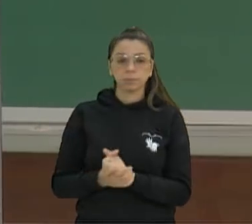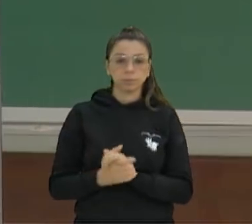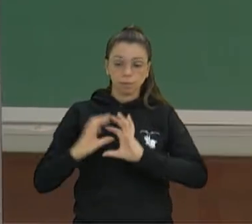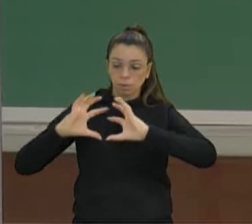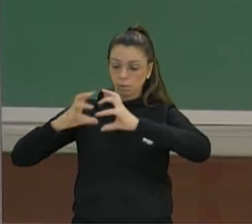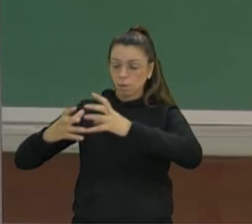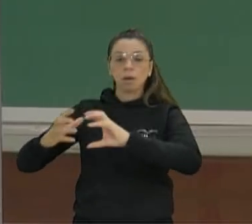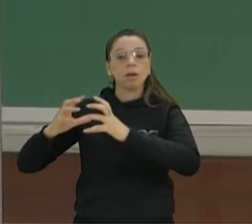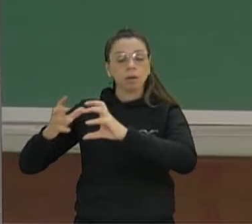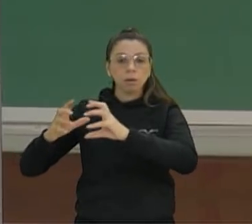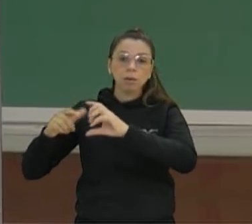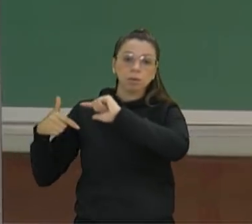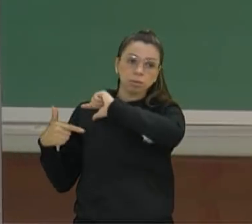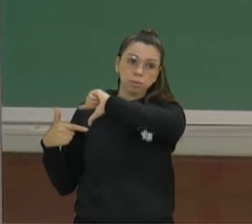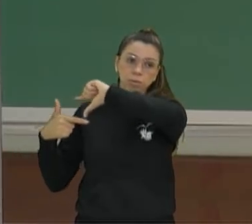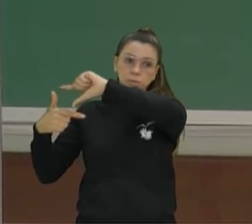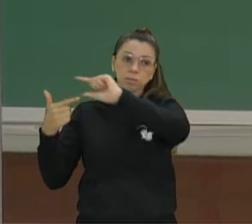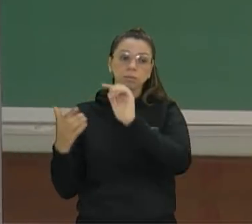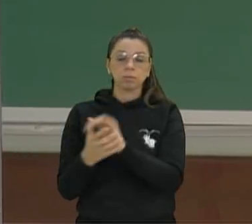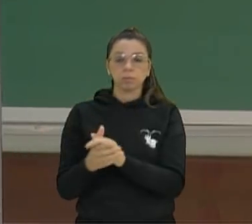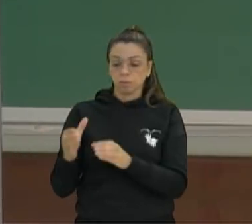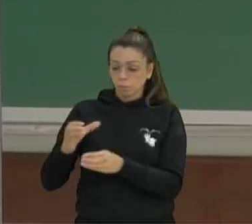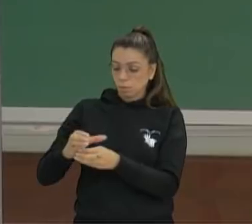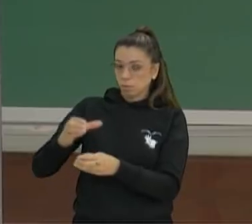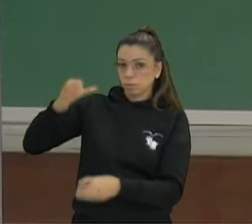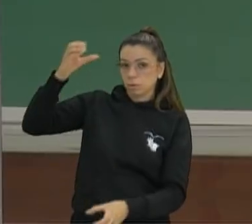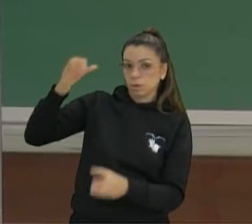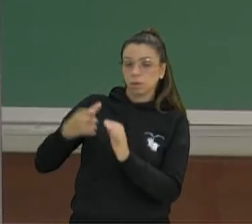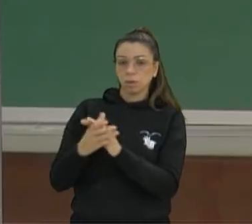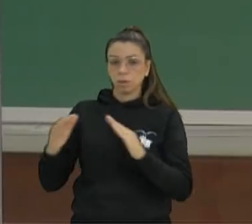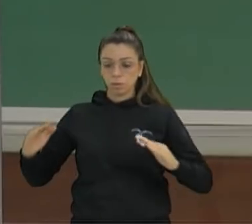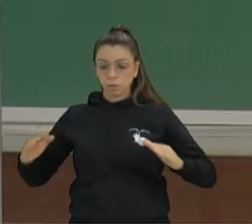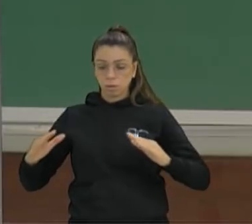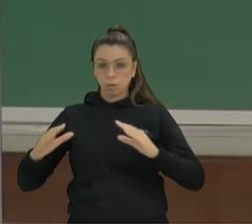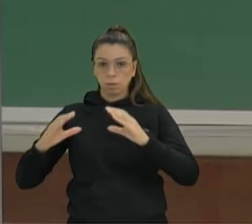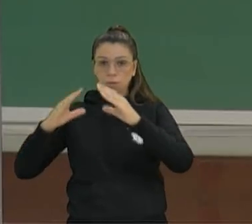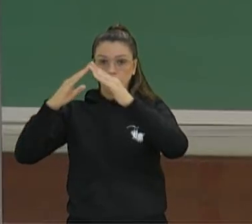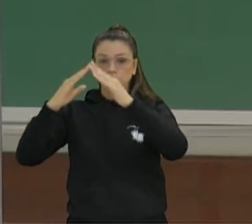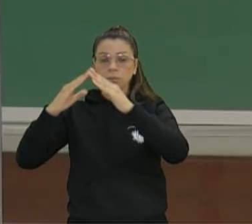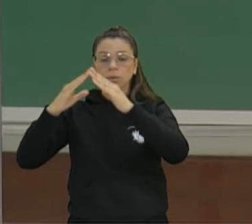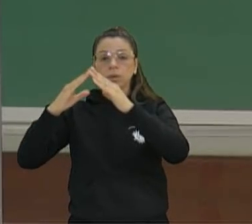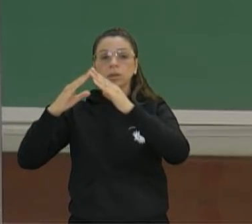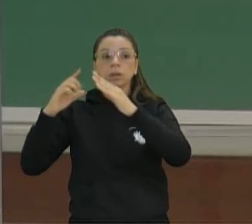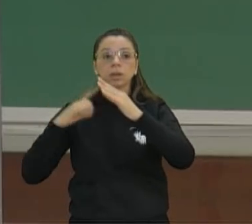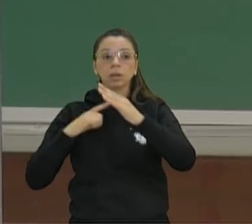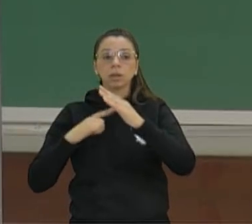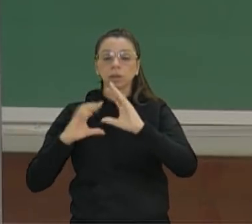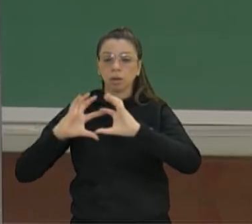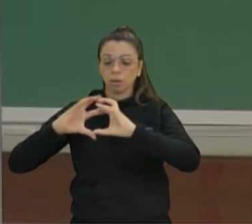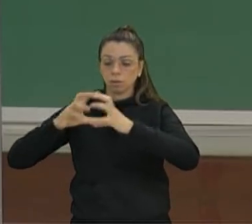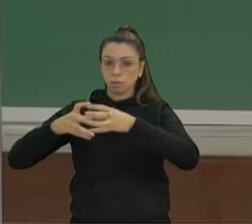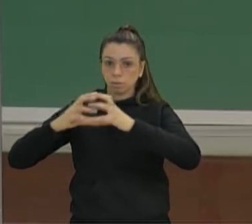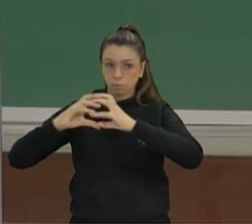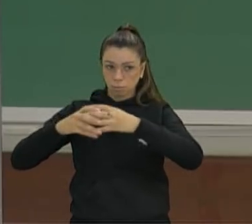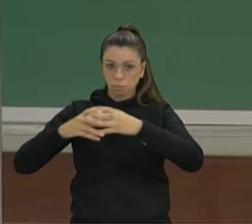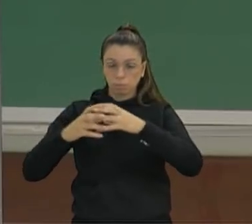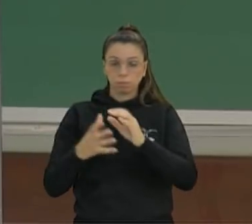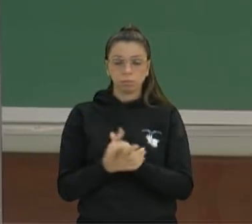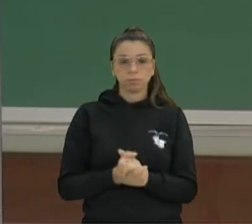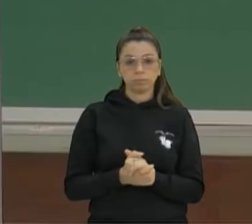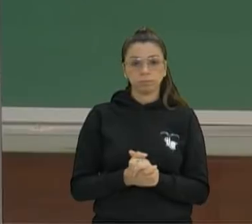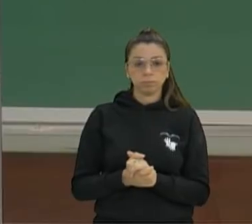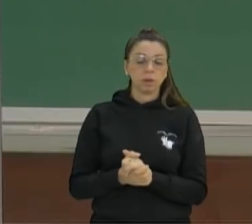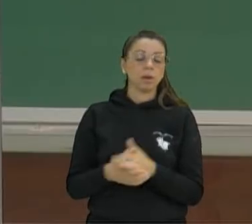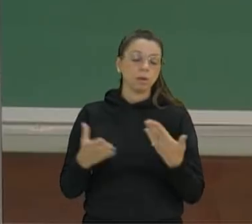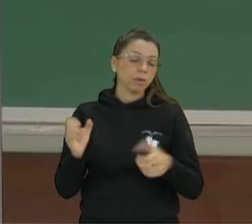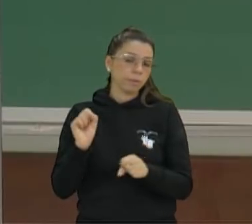tradicionais, que a gente estuda com mais detalhes, são o cilindro, o cone e a esfera. Né? E aqui nós temos os outros sólidos geométricos. Agora nós vamos fazer